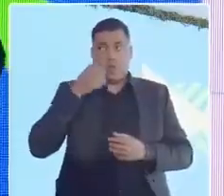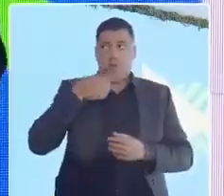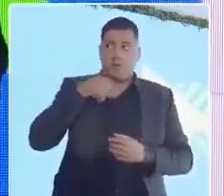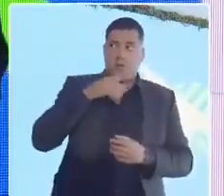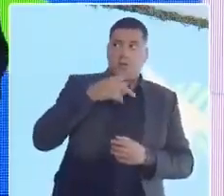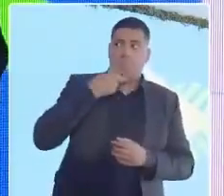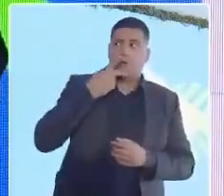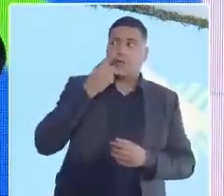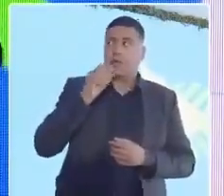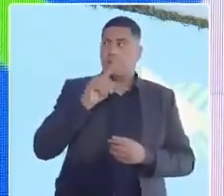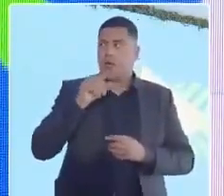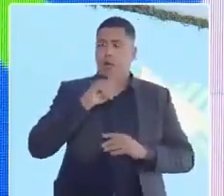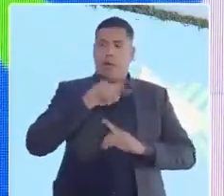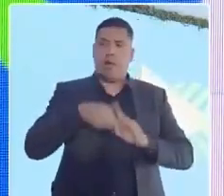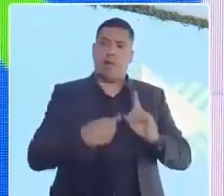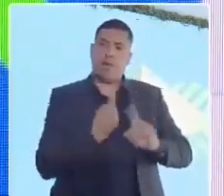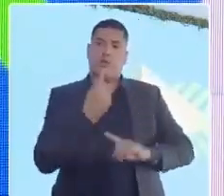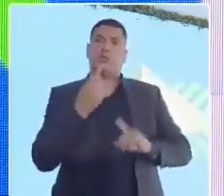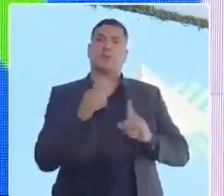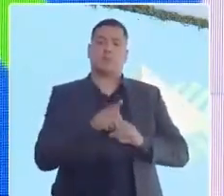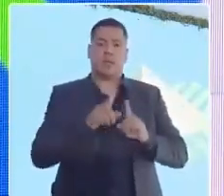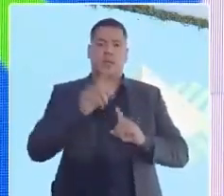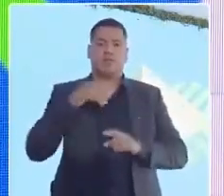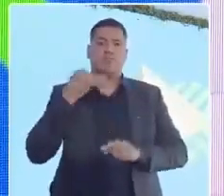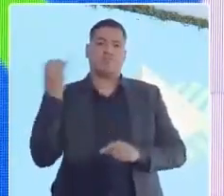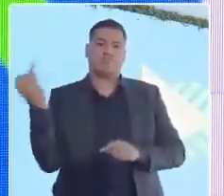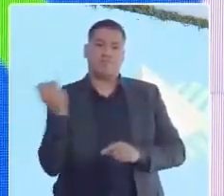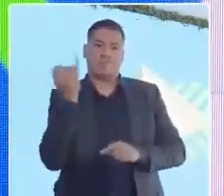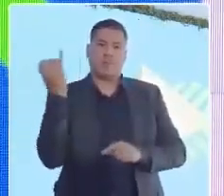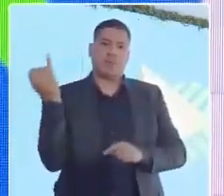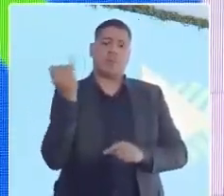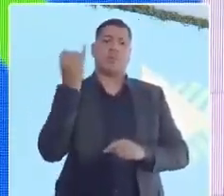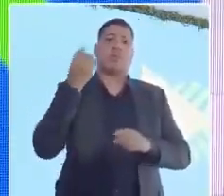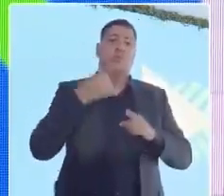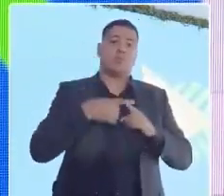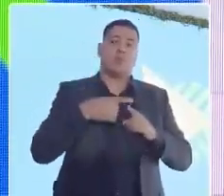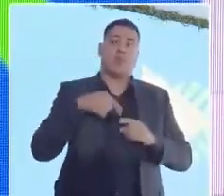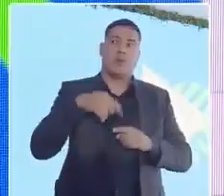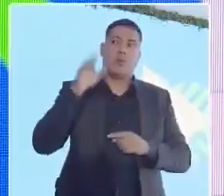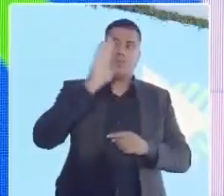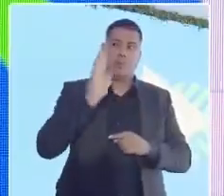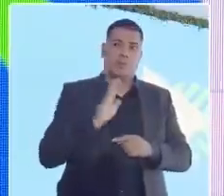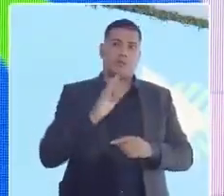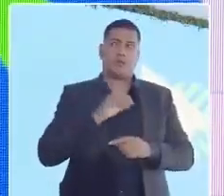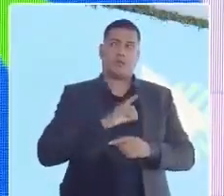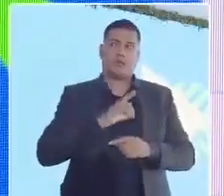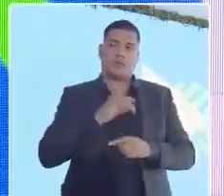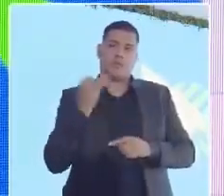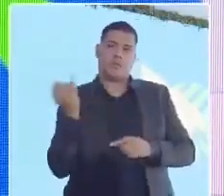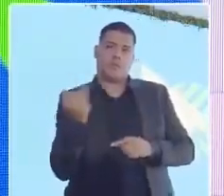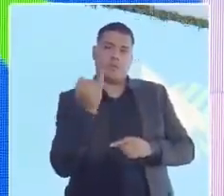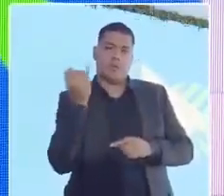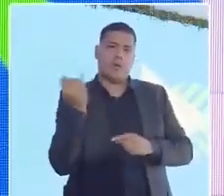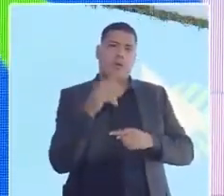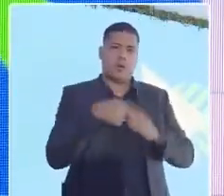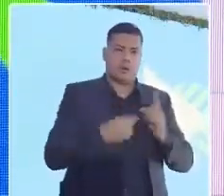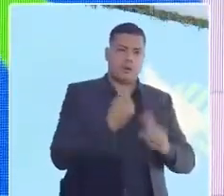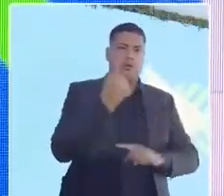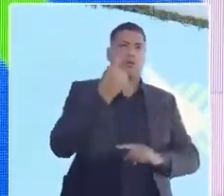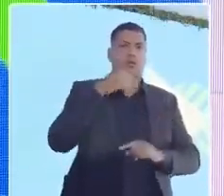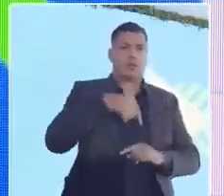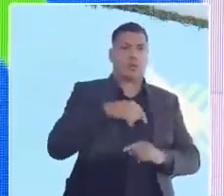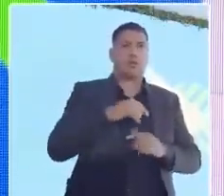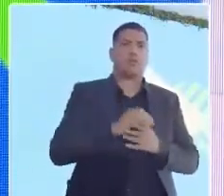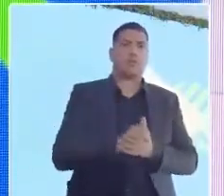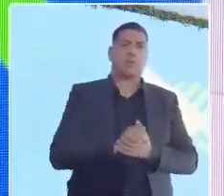é outra frente muito importante o país conta com uma relevante ecossistema de inovação da América Latina e do Caribe